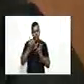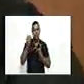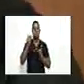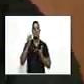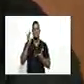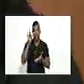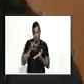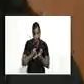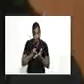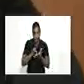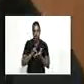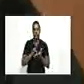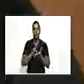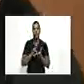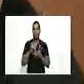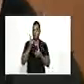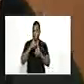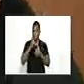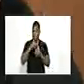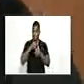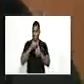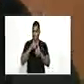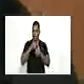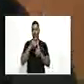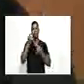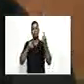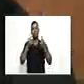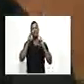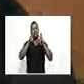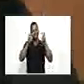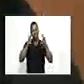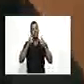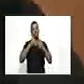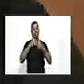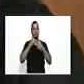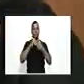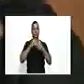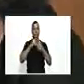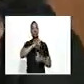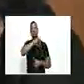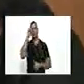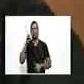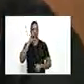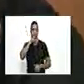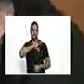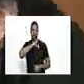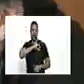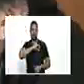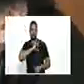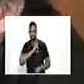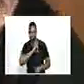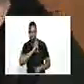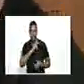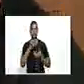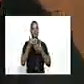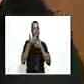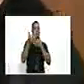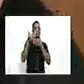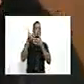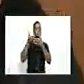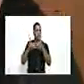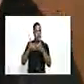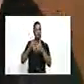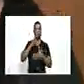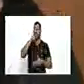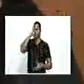o primeiro ponto que foi levantado em relação a data base era retroagir a data base de uma